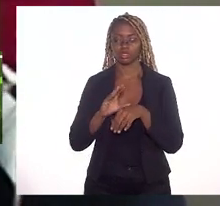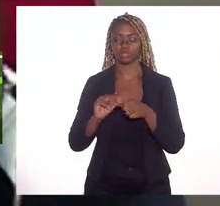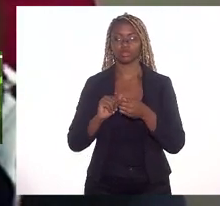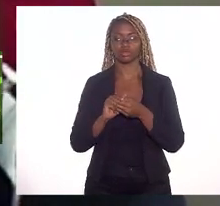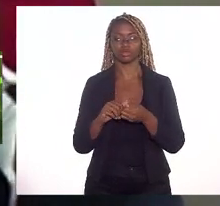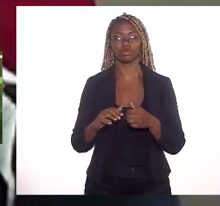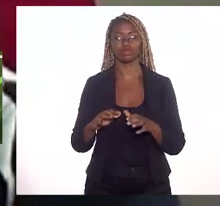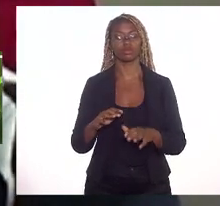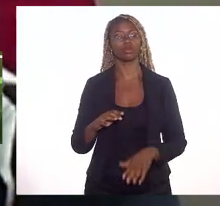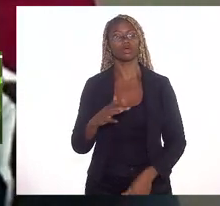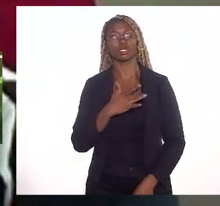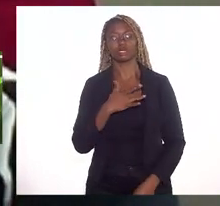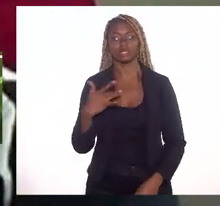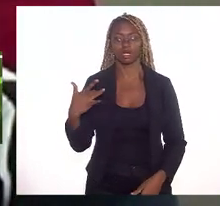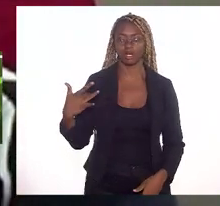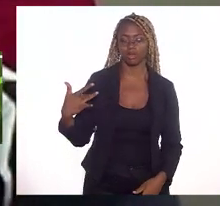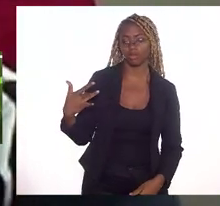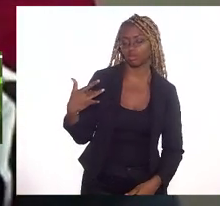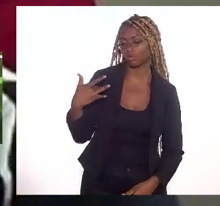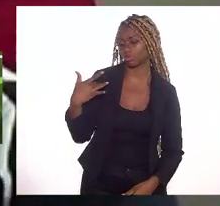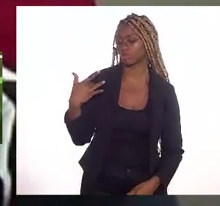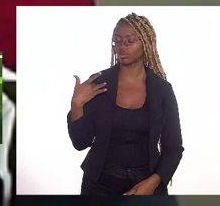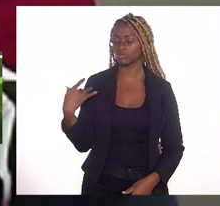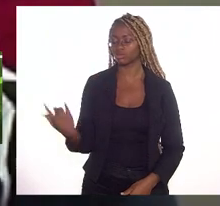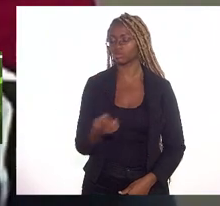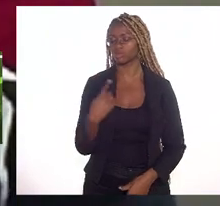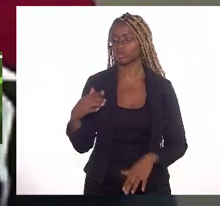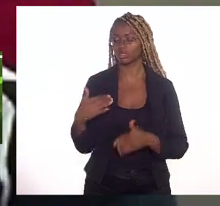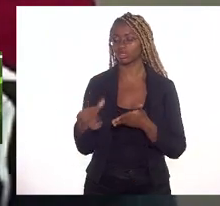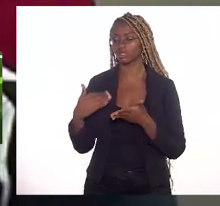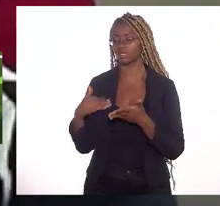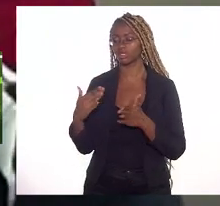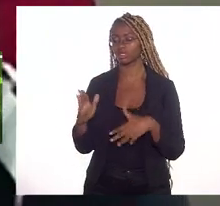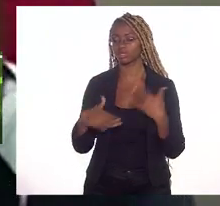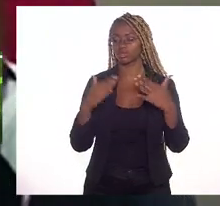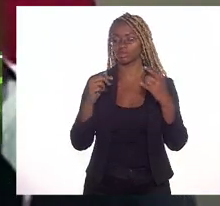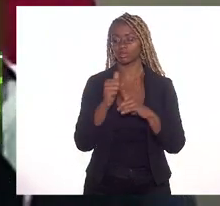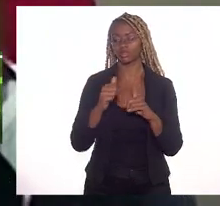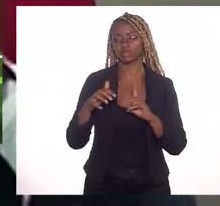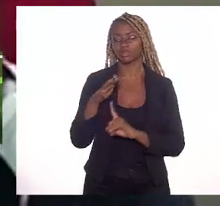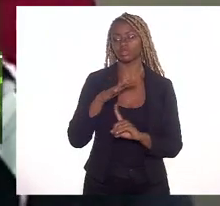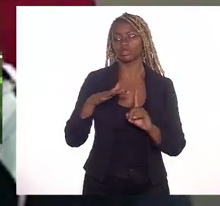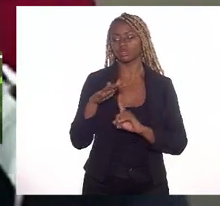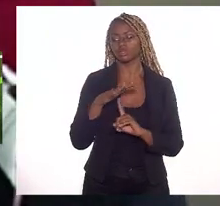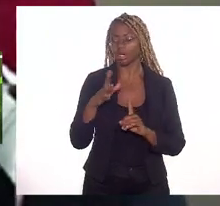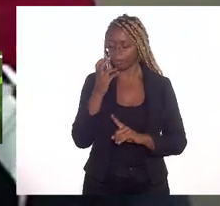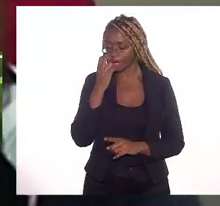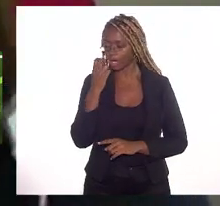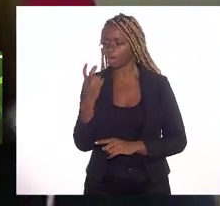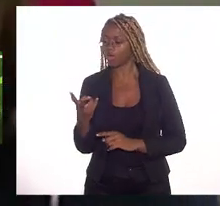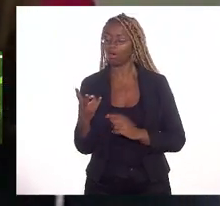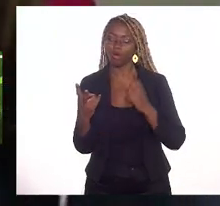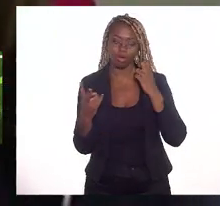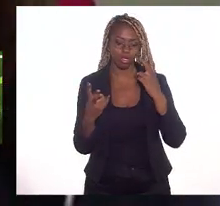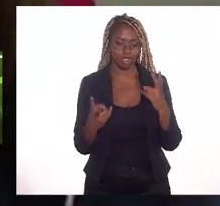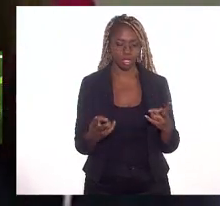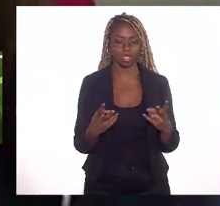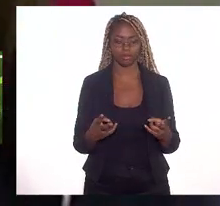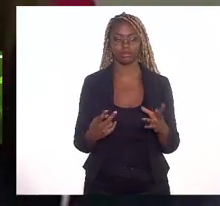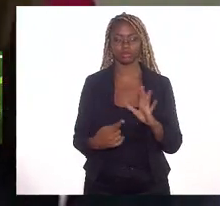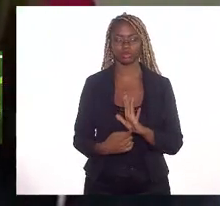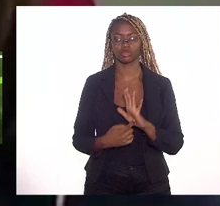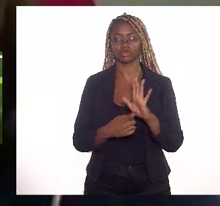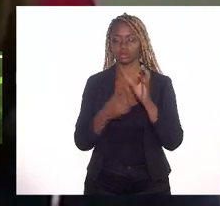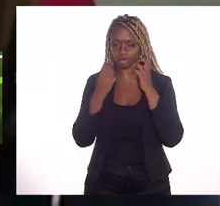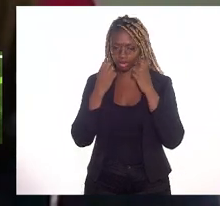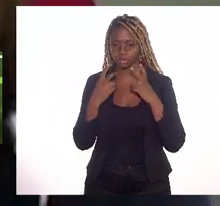Saúde nessa articulação com a Secretaria de Desenvolvimento Social para olhar, né, para levar esse olhar